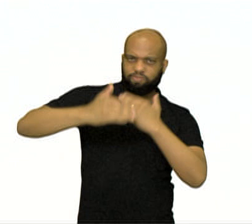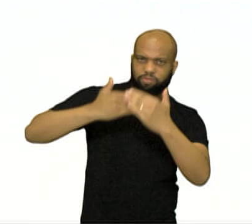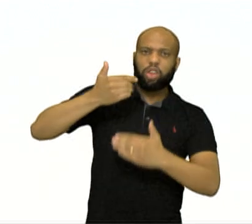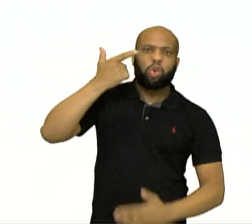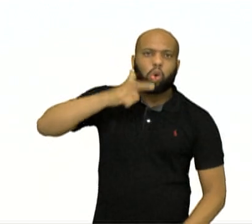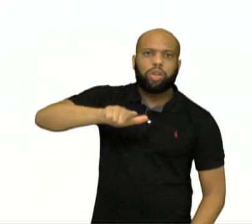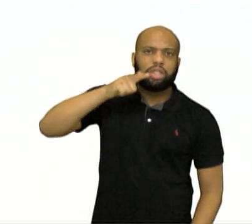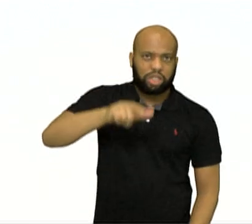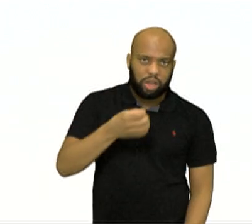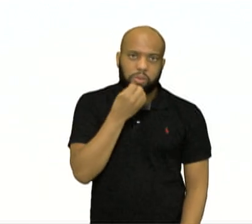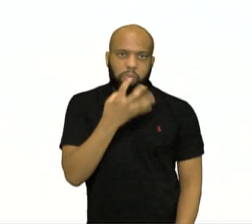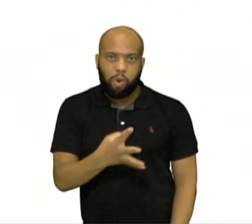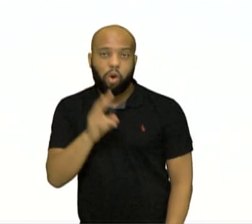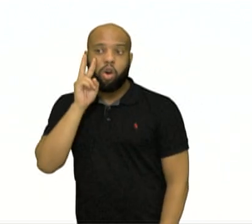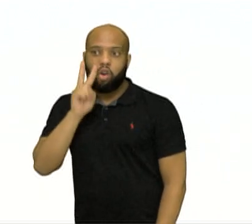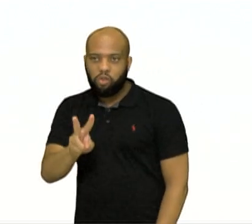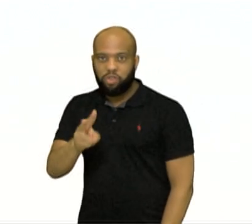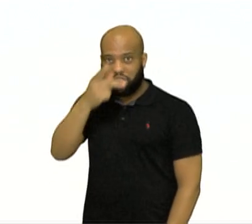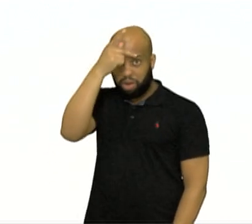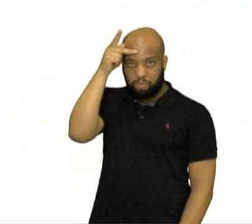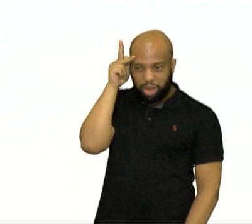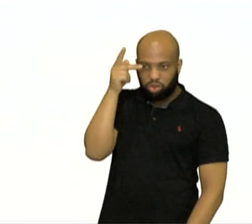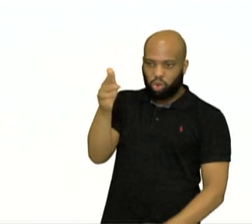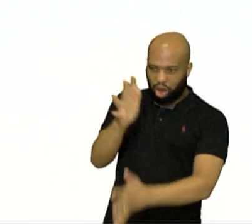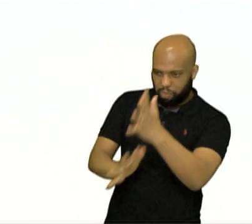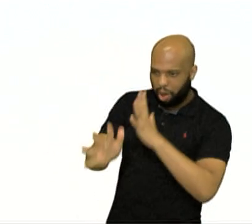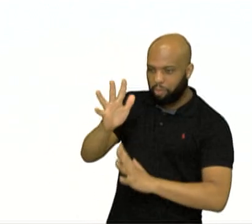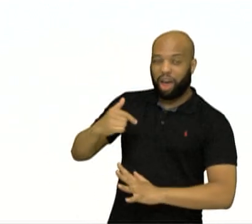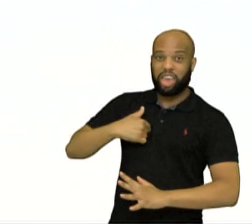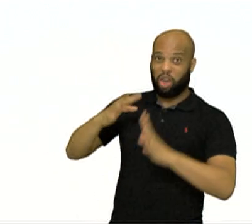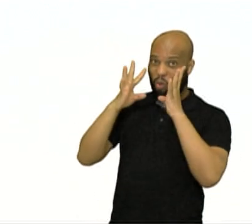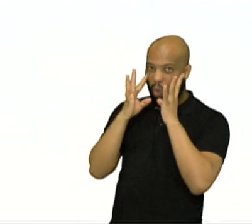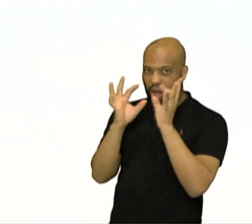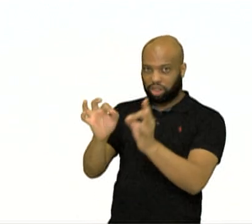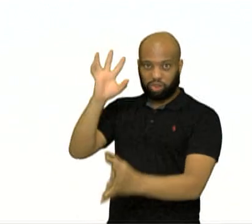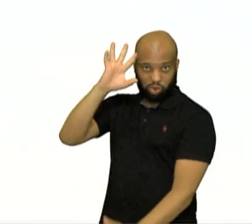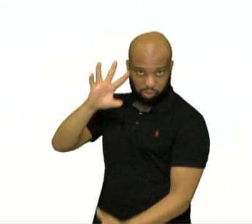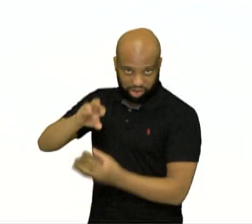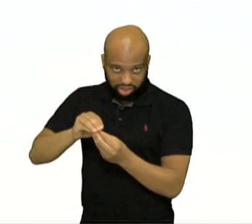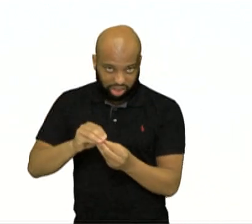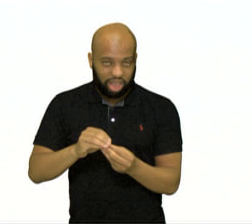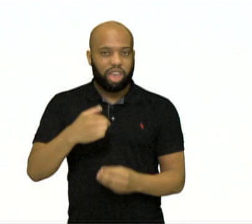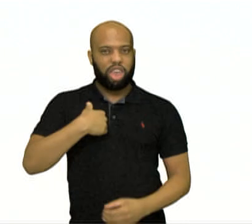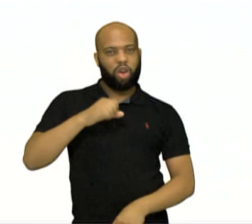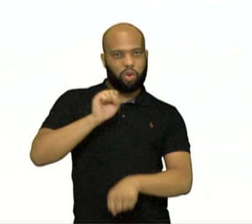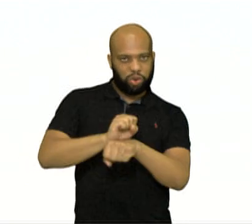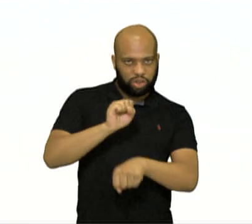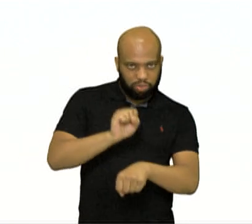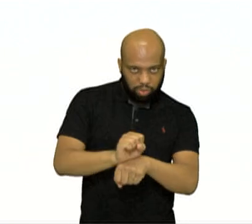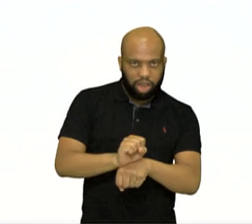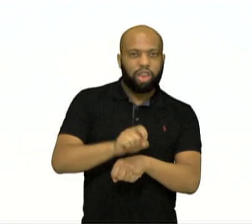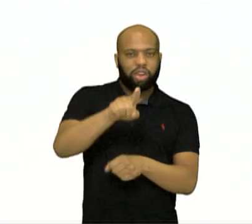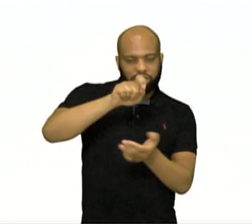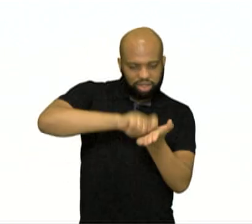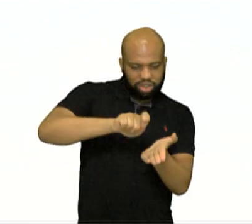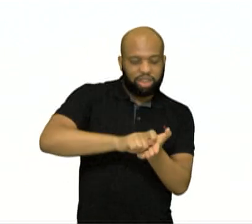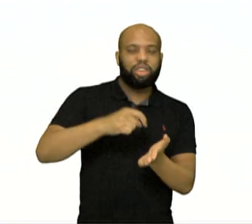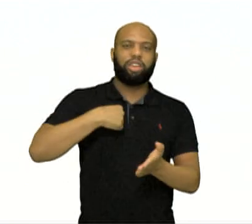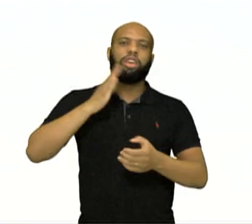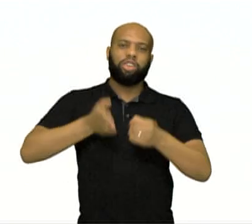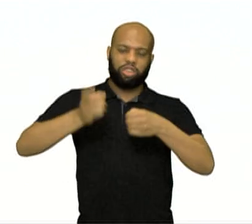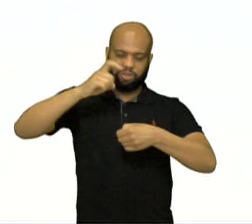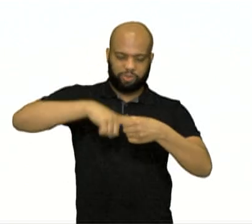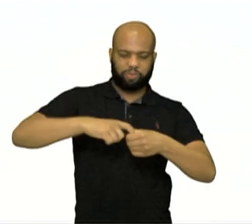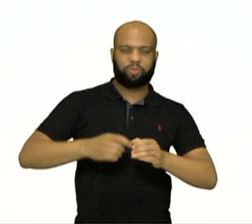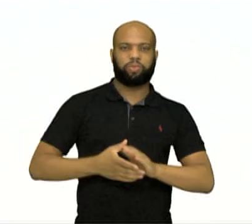tornarmos bons ouvintes, meus queridos e minhas queridas? Hein? Eu fico aqui, você fica aí, daqui a pouquinho a gente volta.